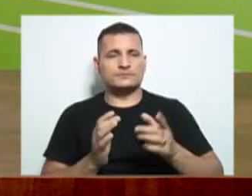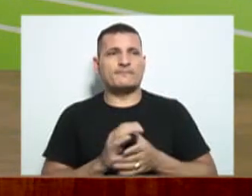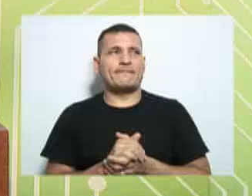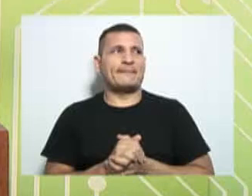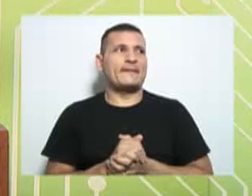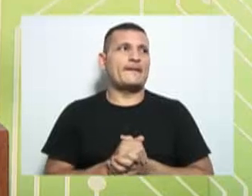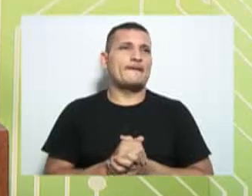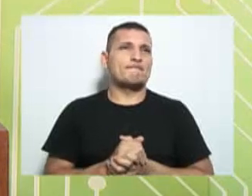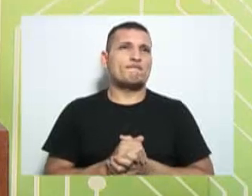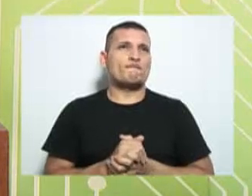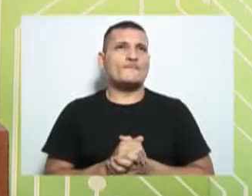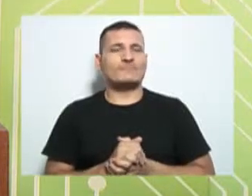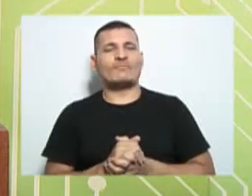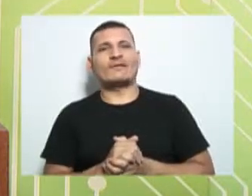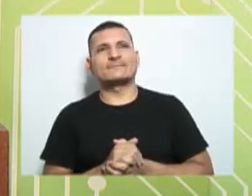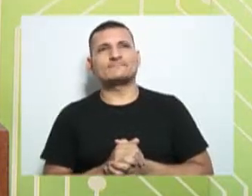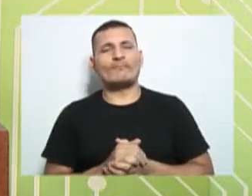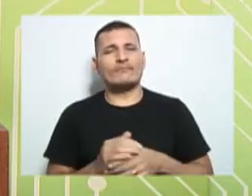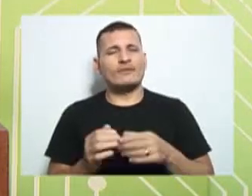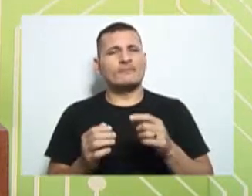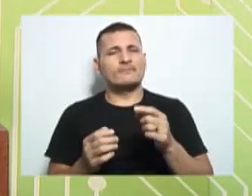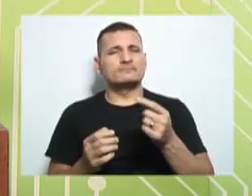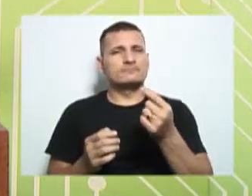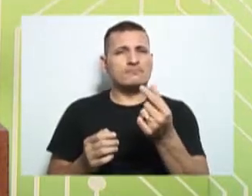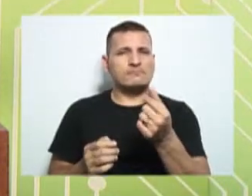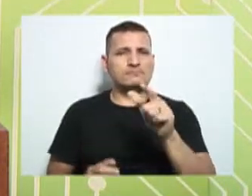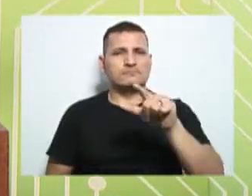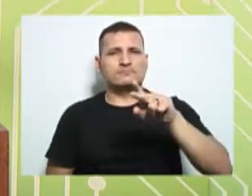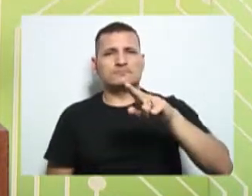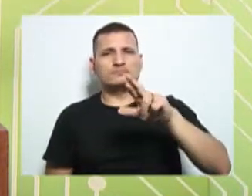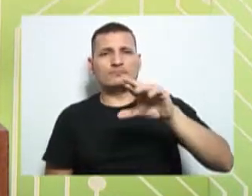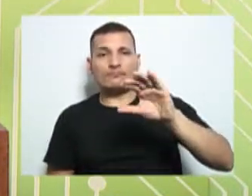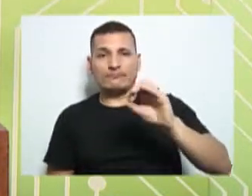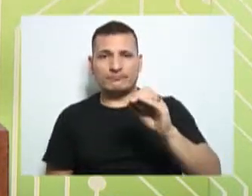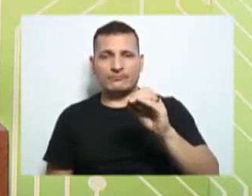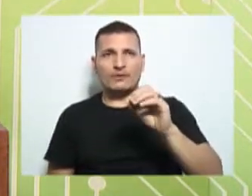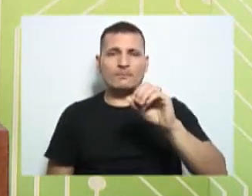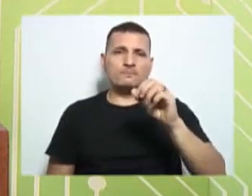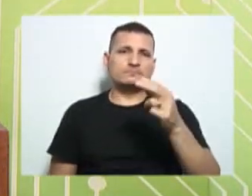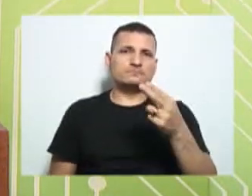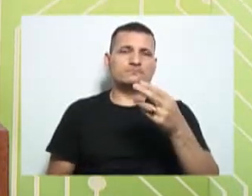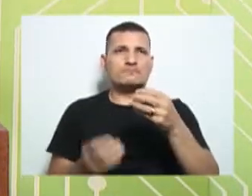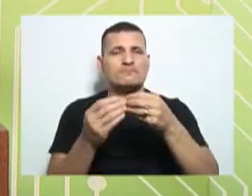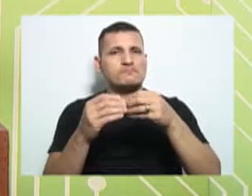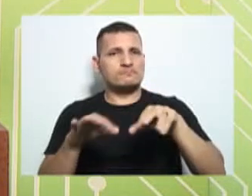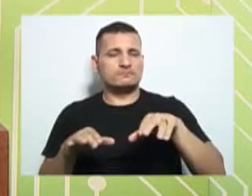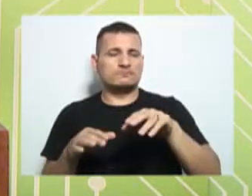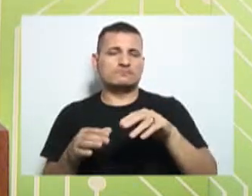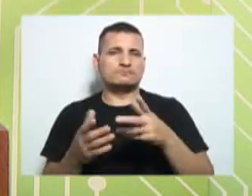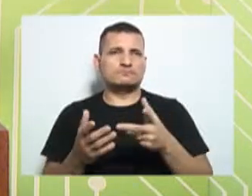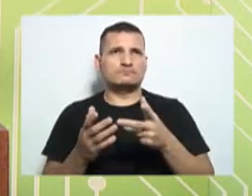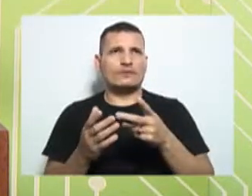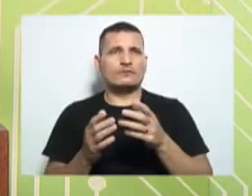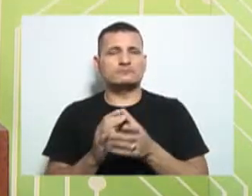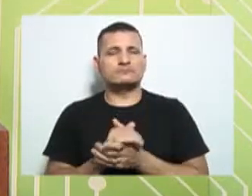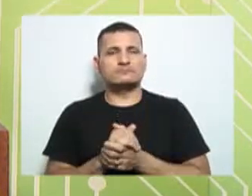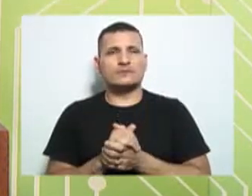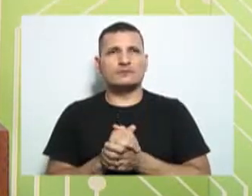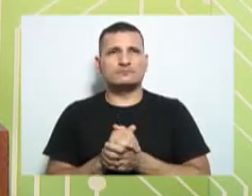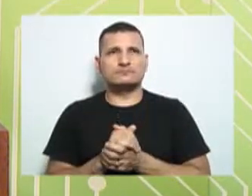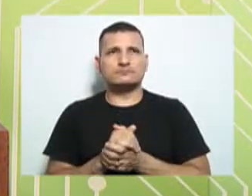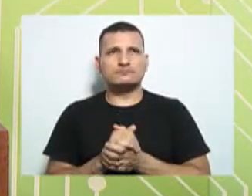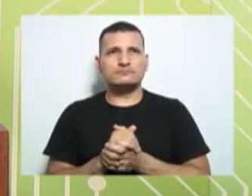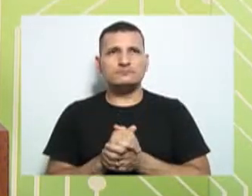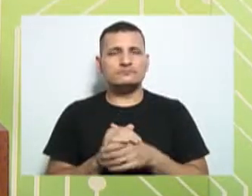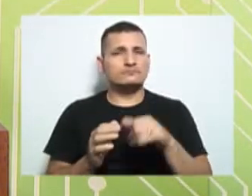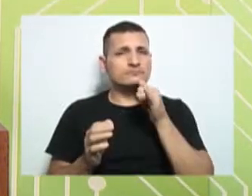cooperativos. No caso, seria o lucro ou o prejuízo, trabalhando mais assim, um linguajar mais que vocês irão entender. Se